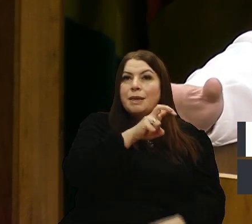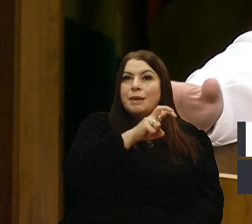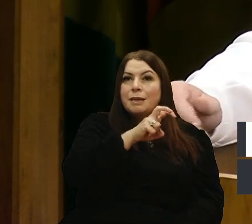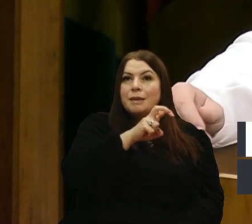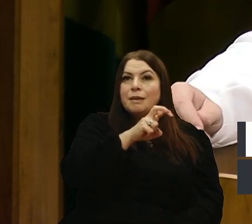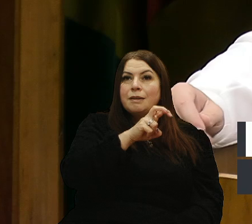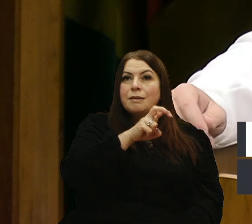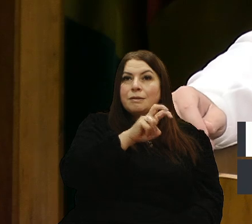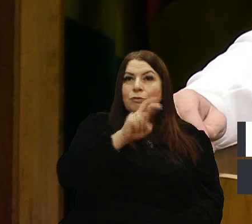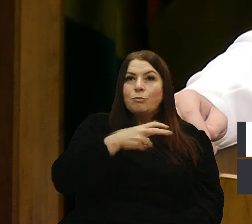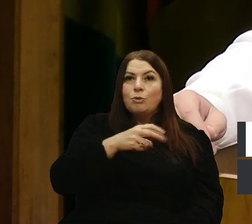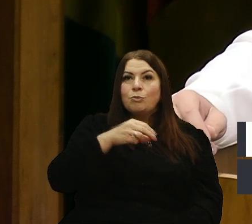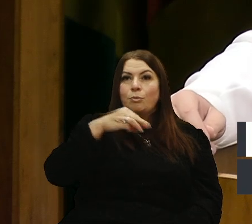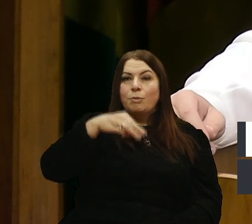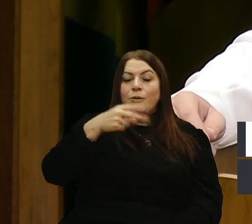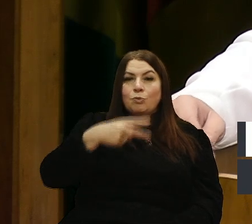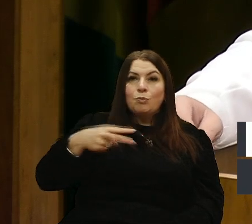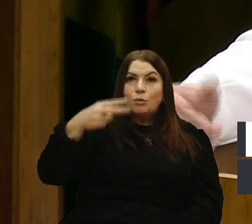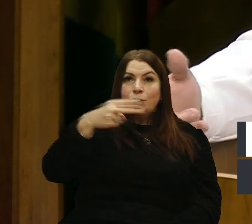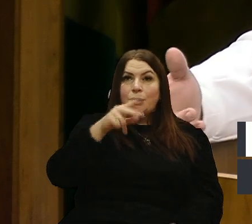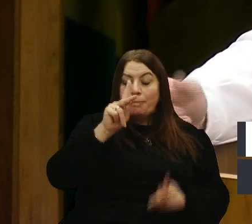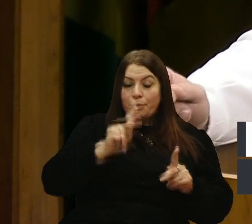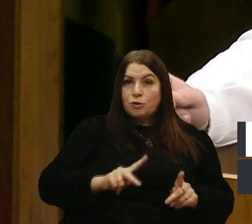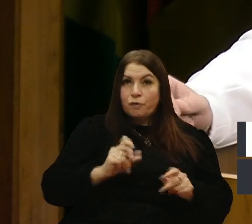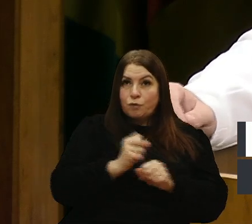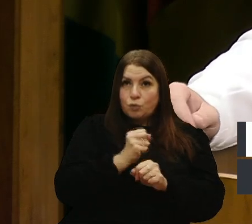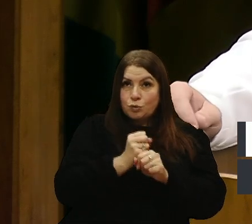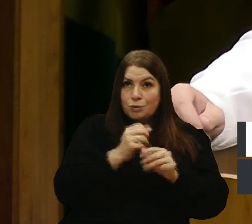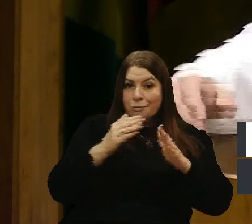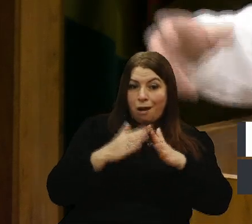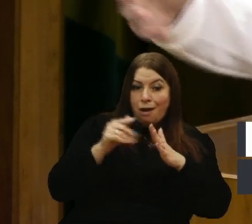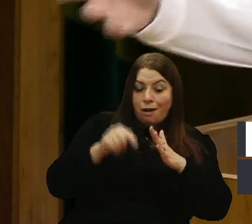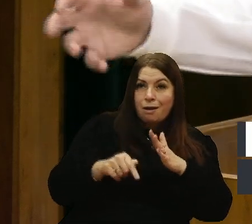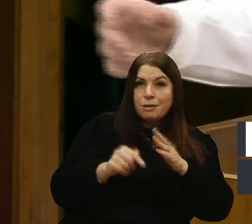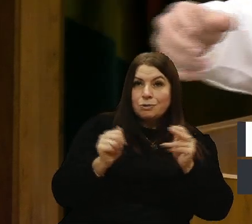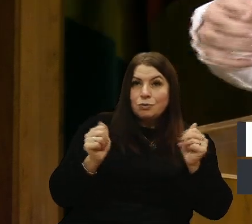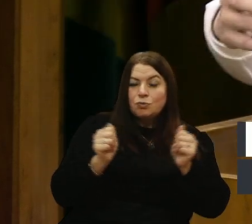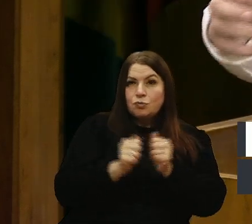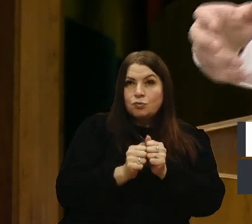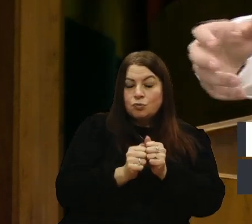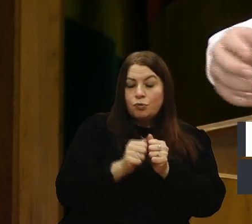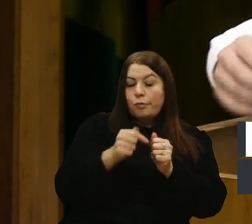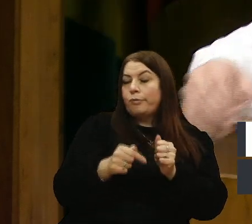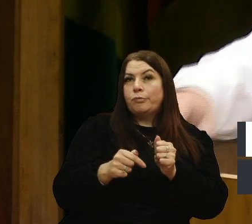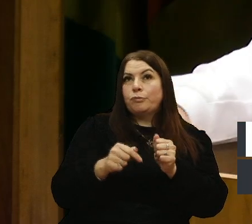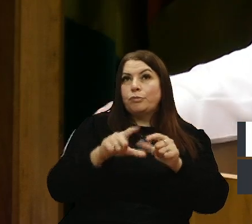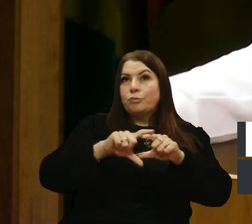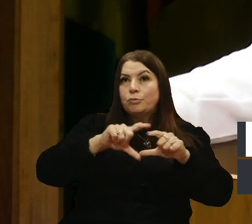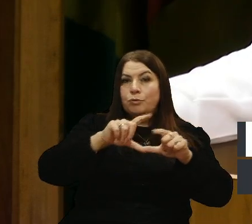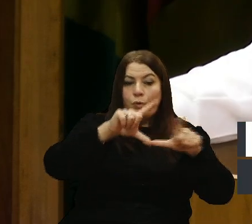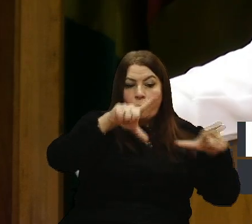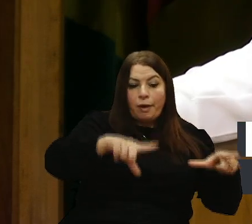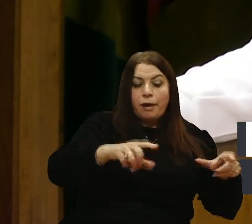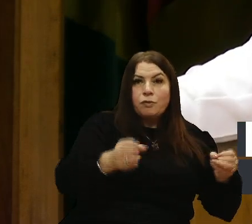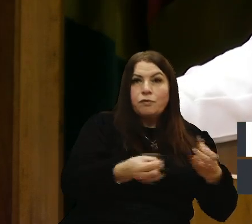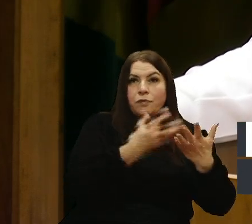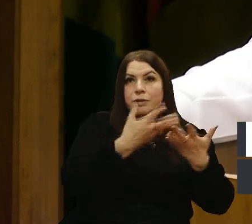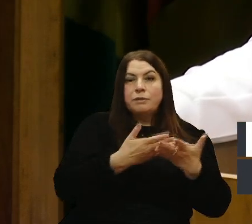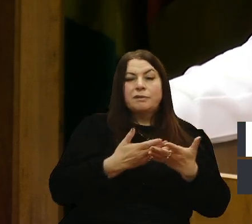de 5.000 metros quadrados. A pessoa vai construir a sua residência, junto com a sua residência, um salão de festas